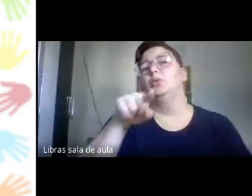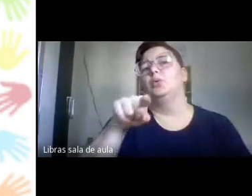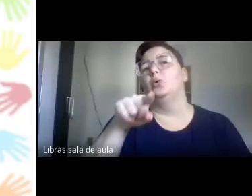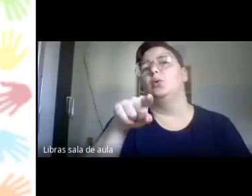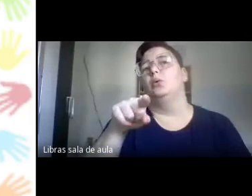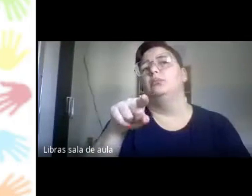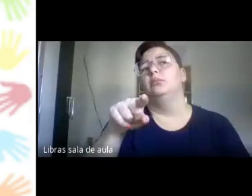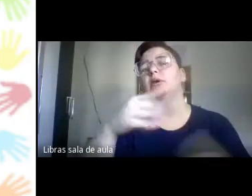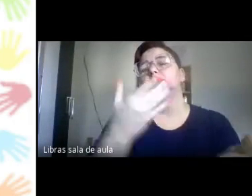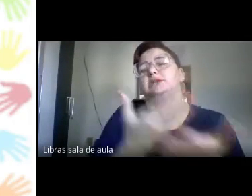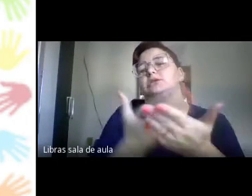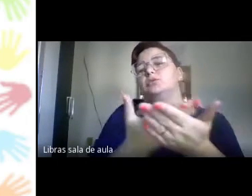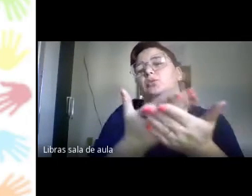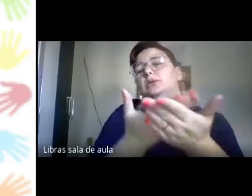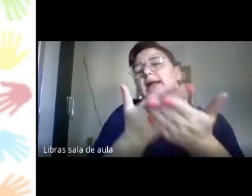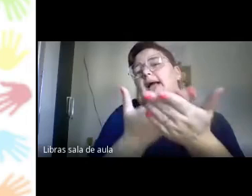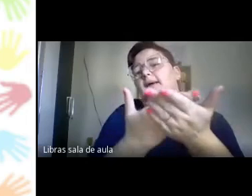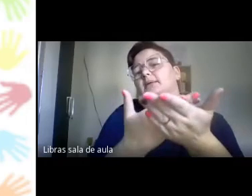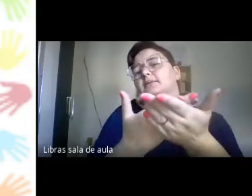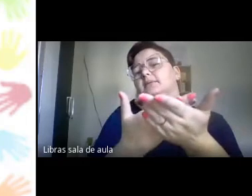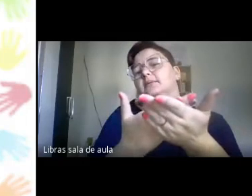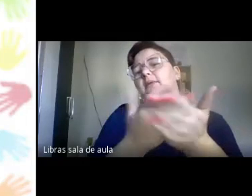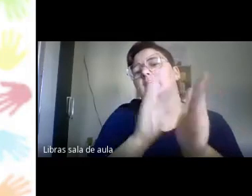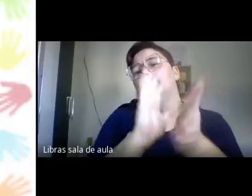Porque tu estuda